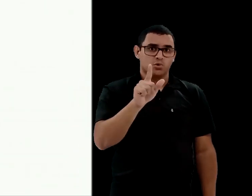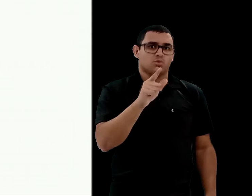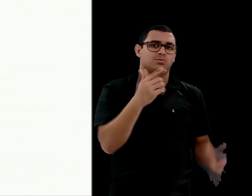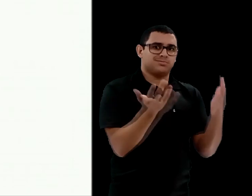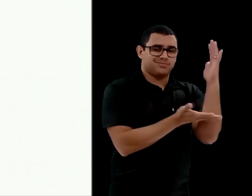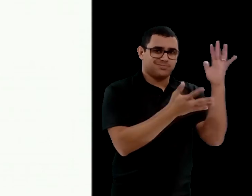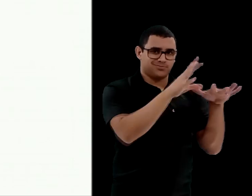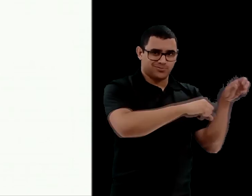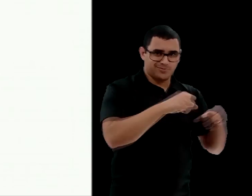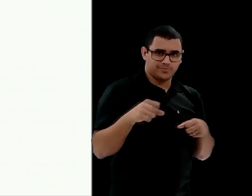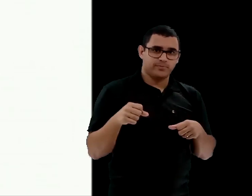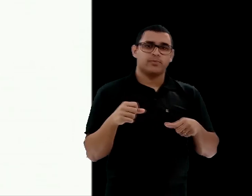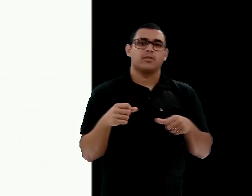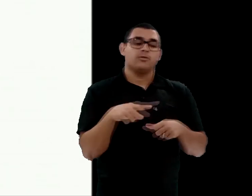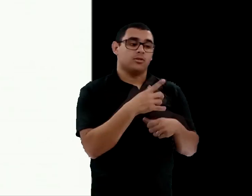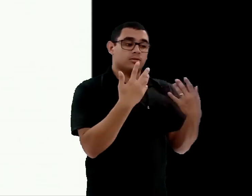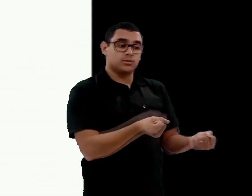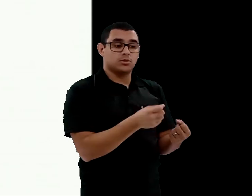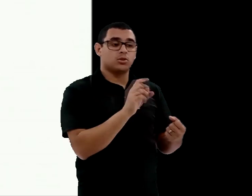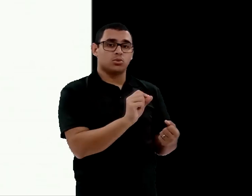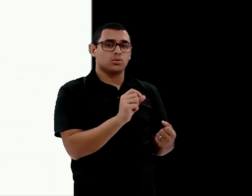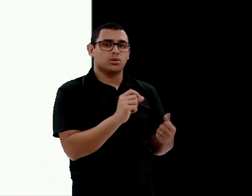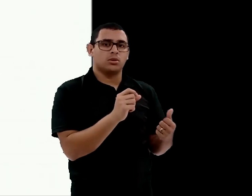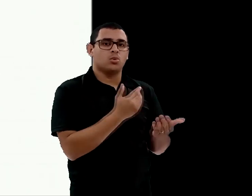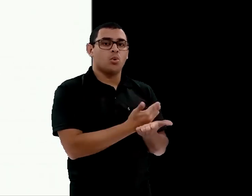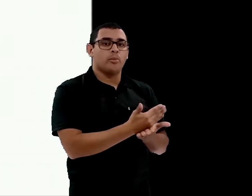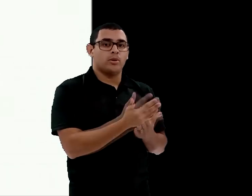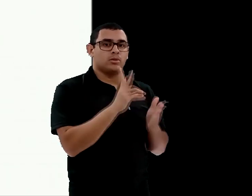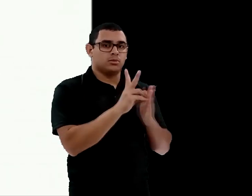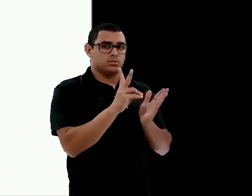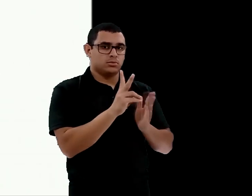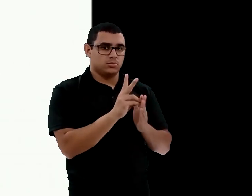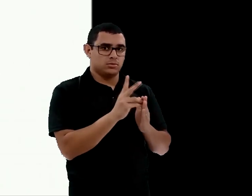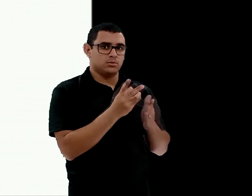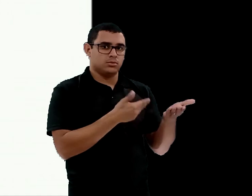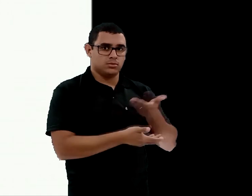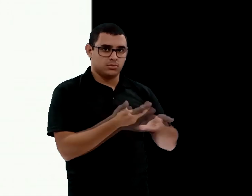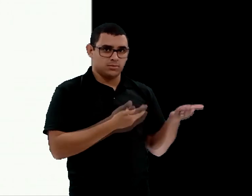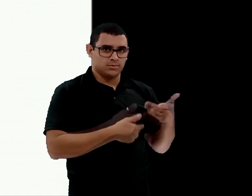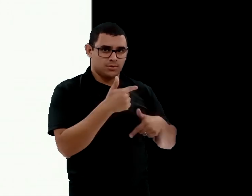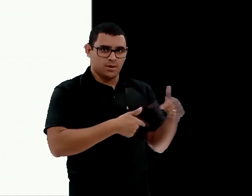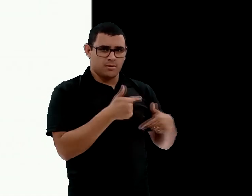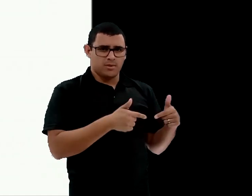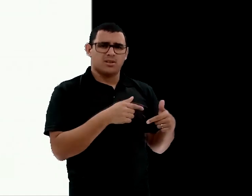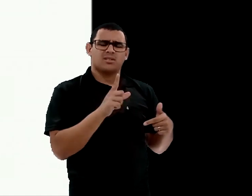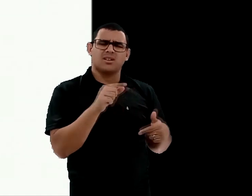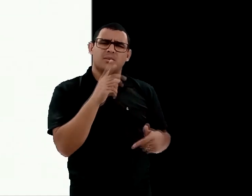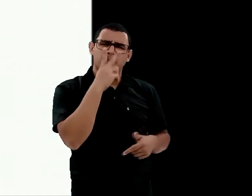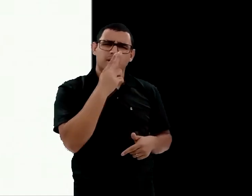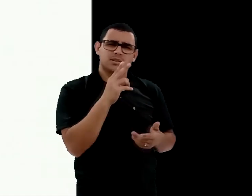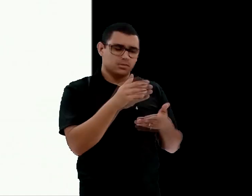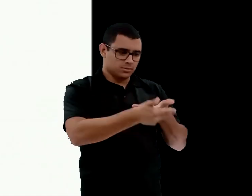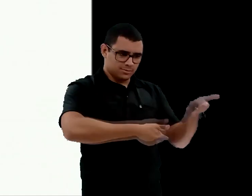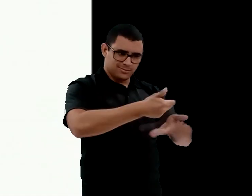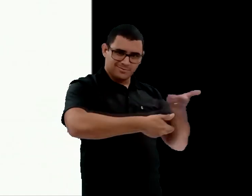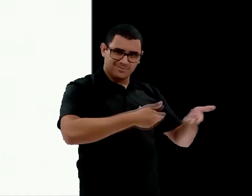de cana-de-açúcar, foi adotado o trabalho indígena. No primeiro momento se utilizou a relação chamada de escambo, que era